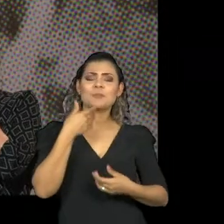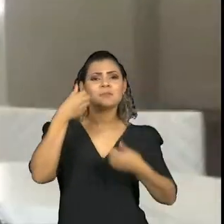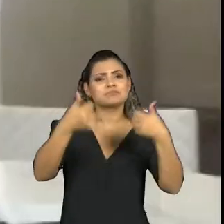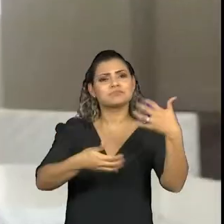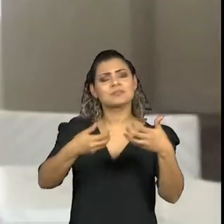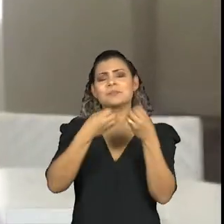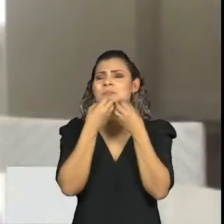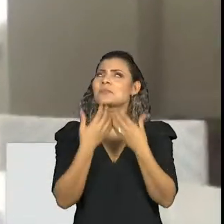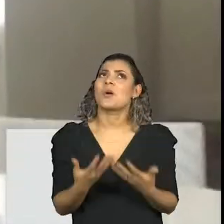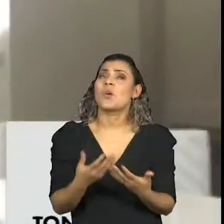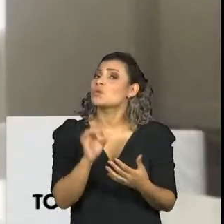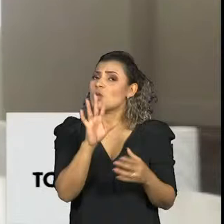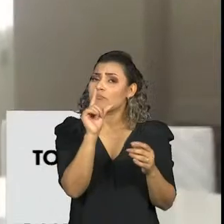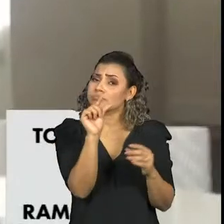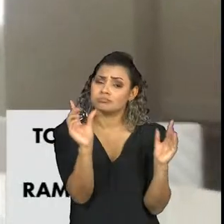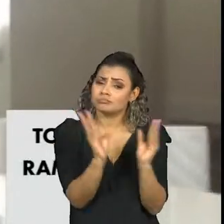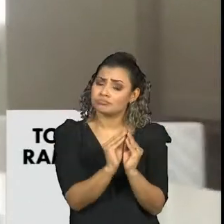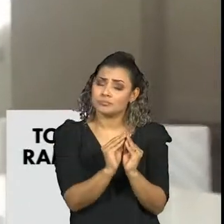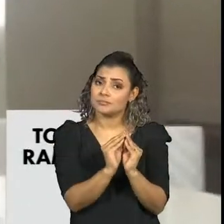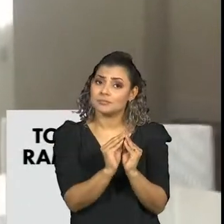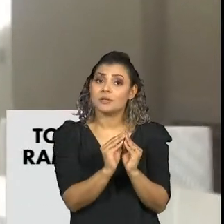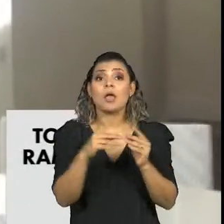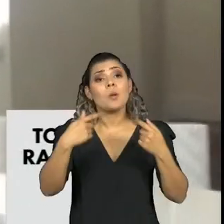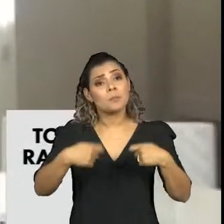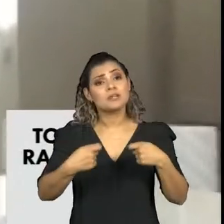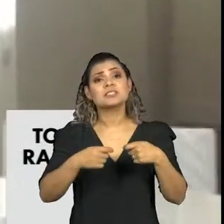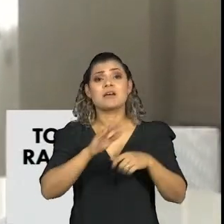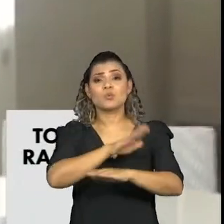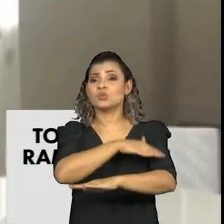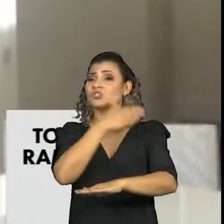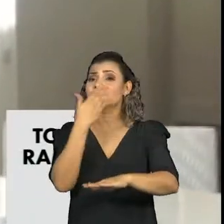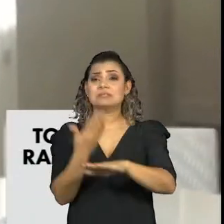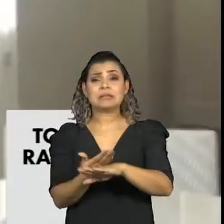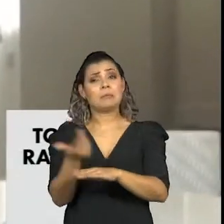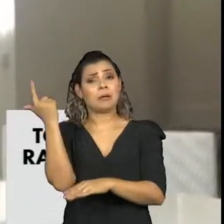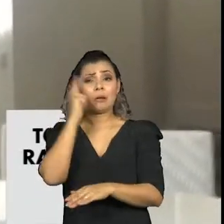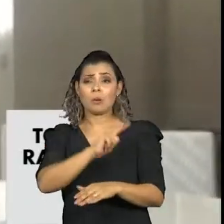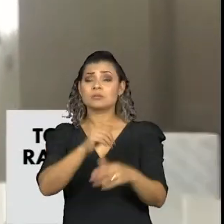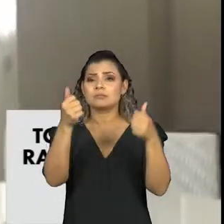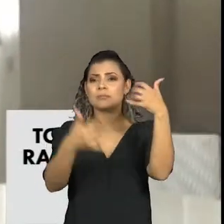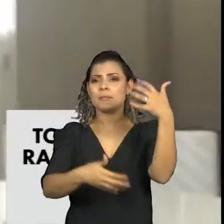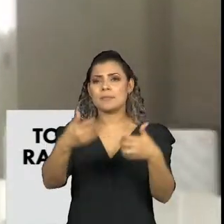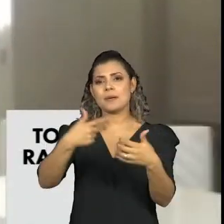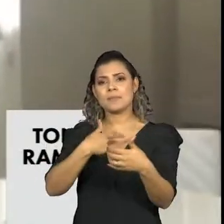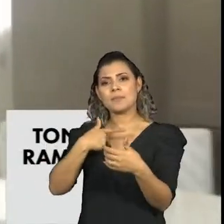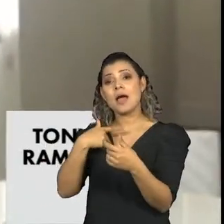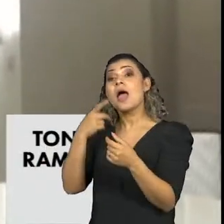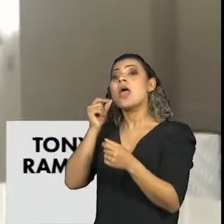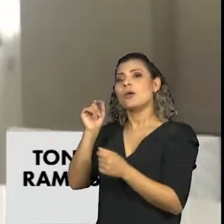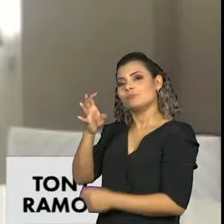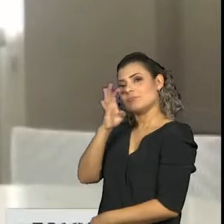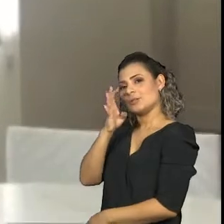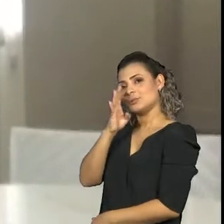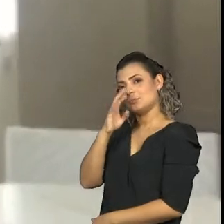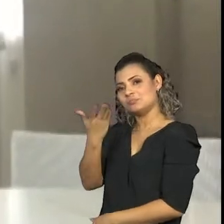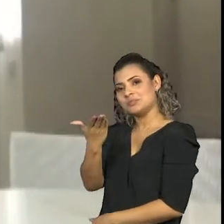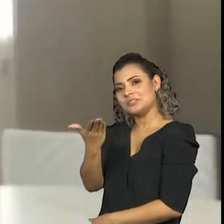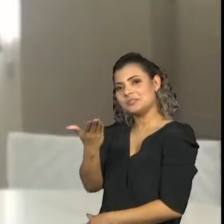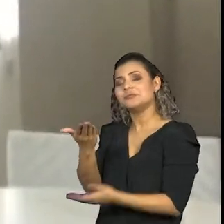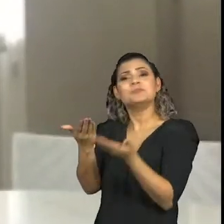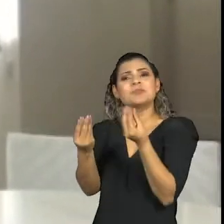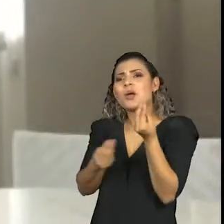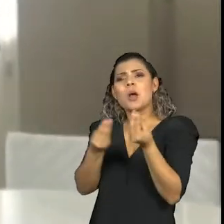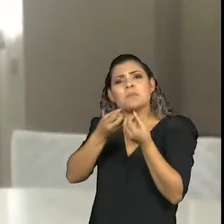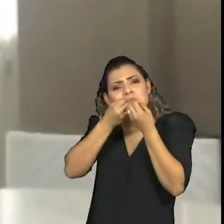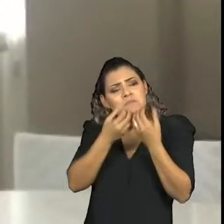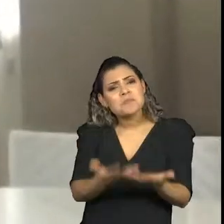sobre você, mas só um pouquinho. Eu precisaria de um bom programa inteiro para falar de quanto eu te admiro, para falar de quanto